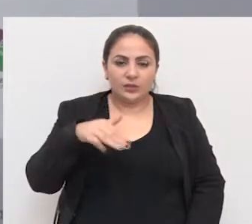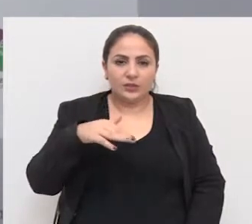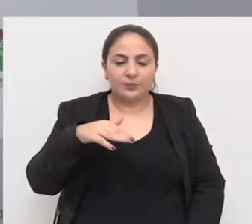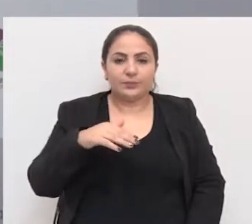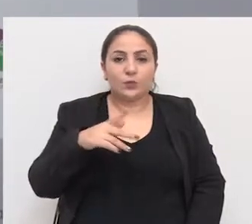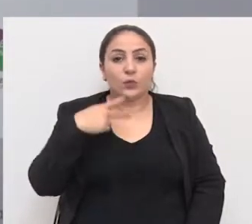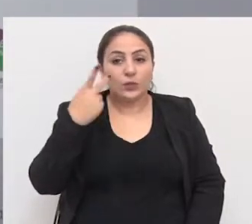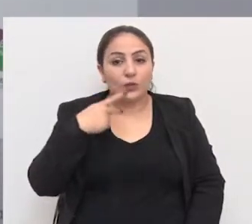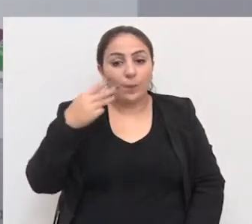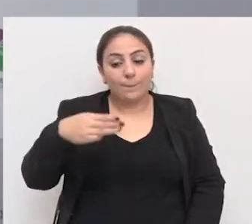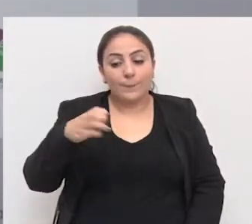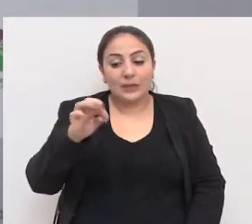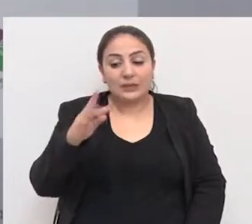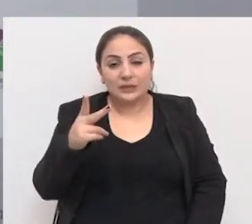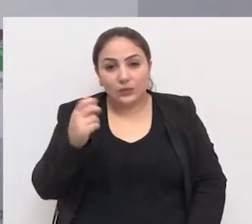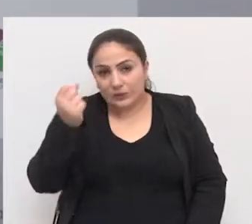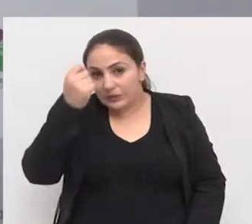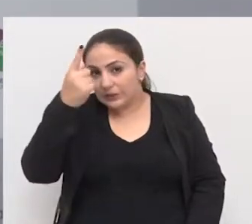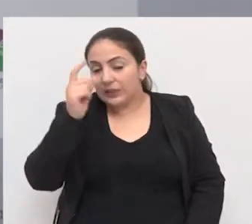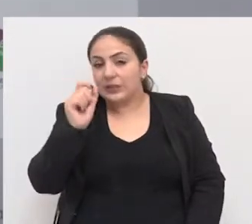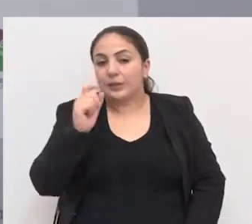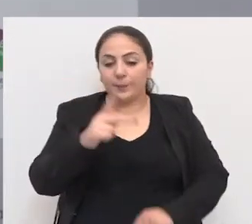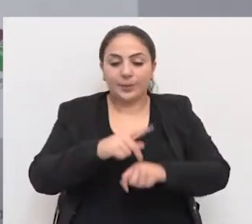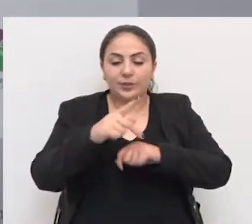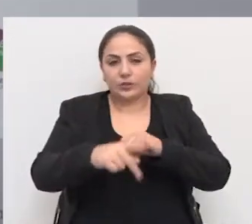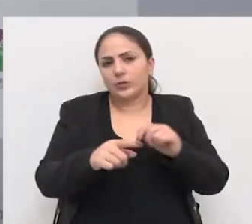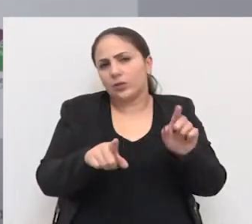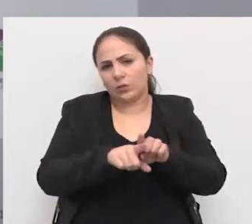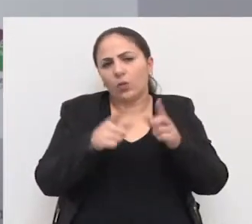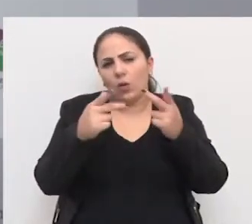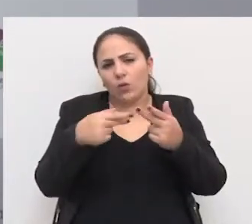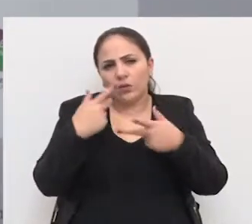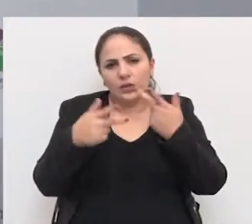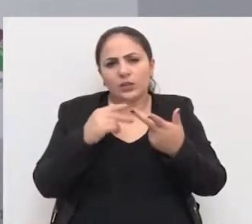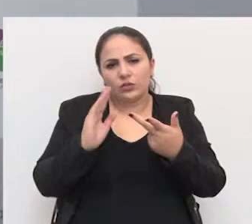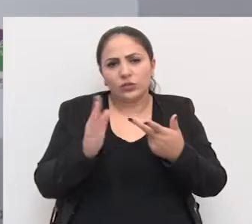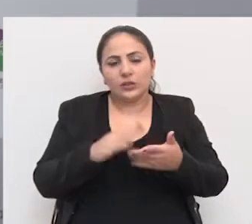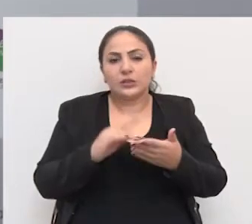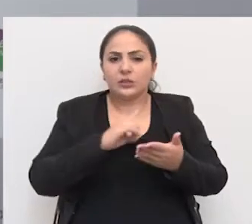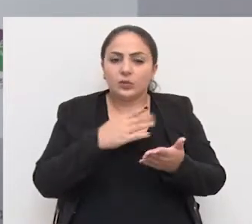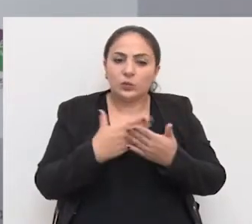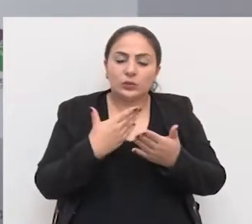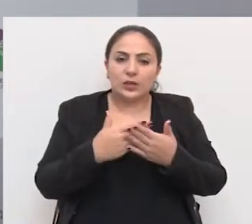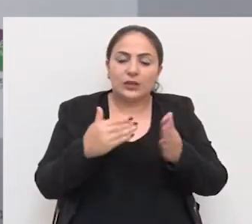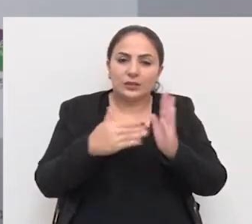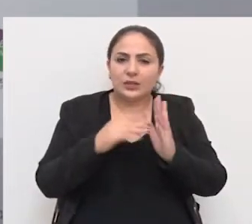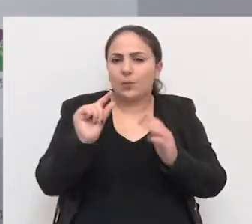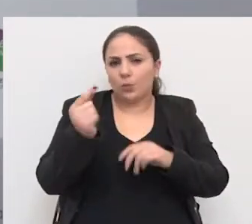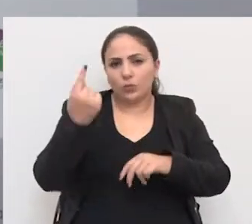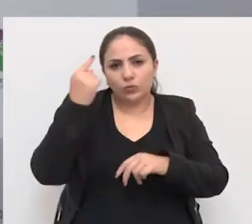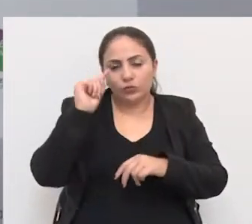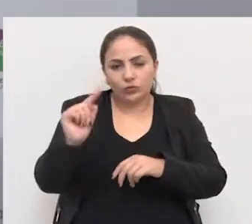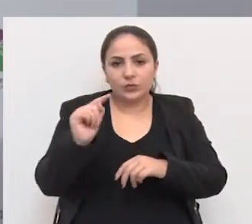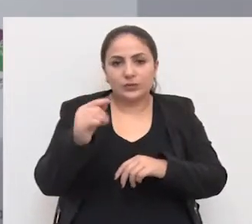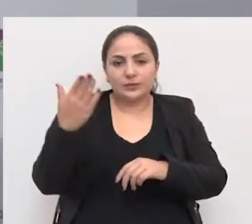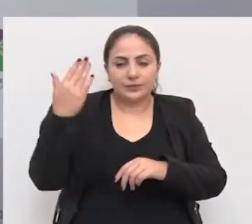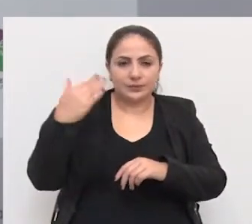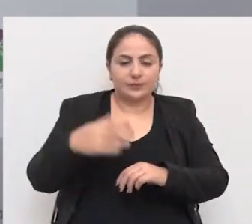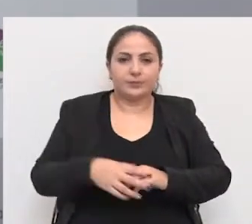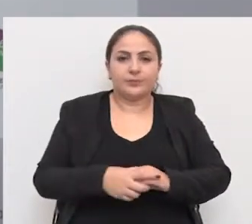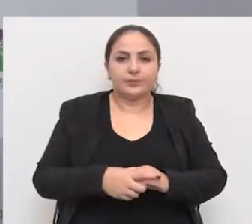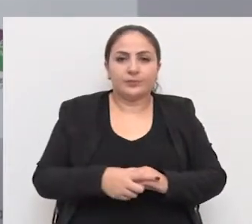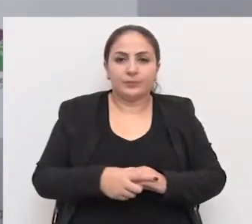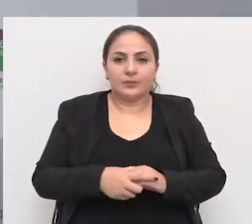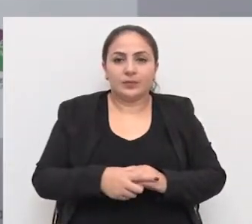trabalho. O vereador Matheus veio com a ideia aqui em Passo Fundo e eu tinha comentado com ele que tinha estudado até poucos dias atrás,